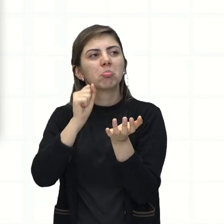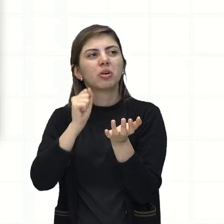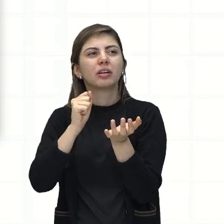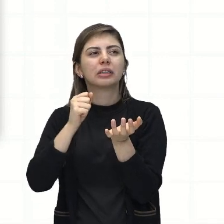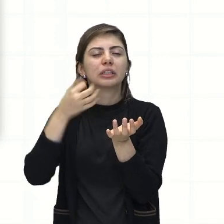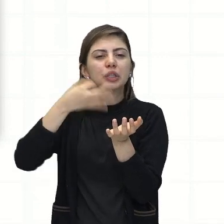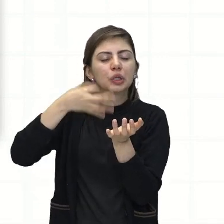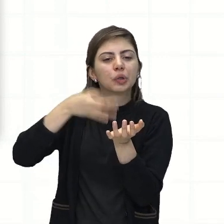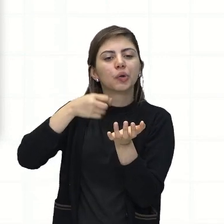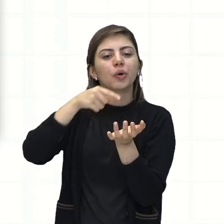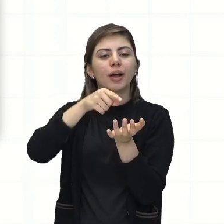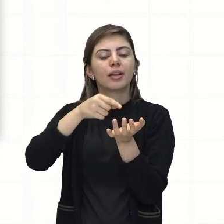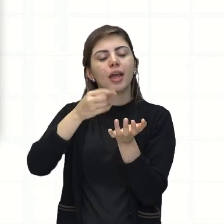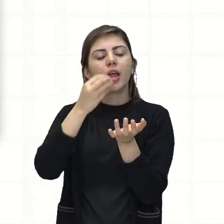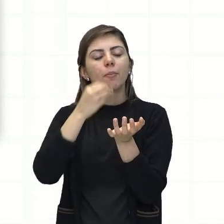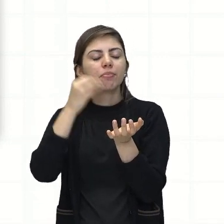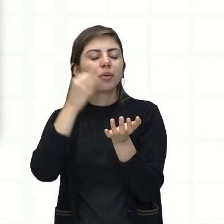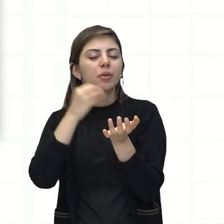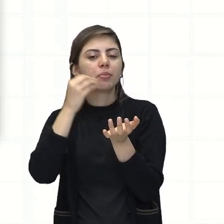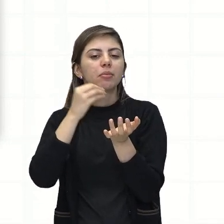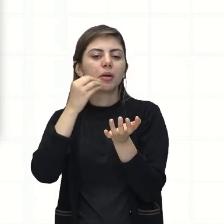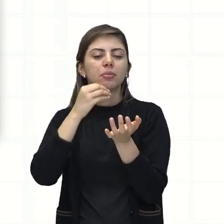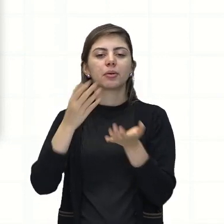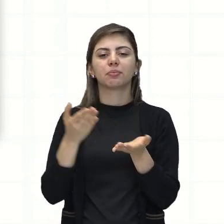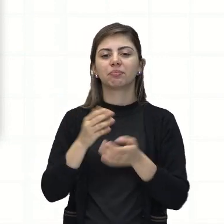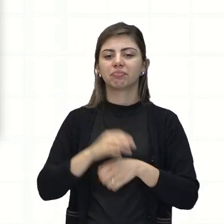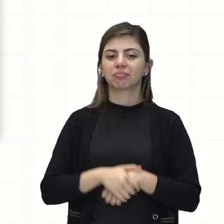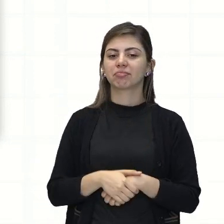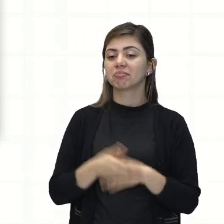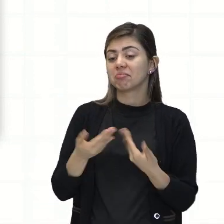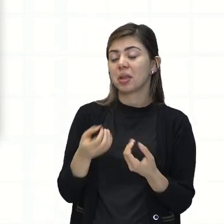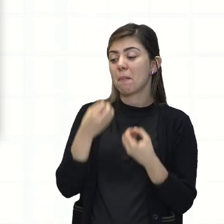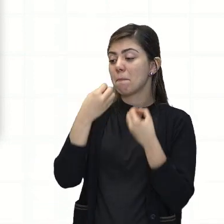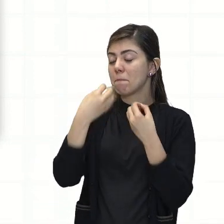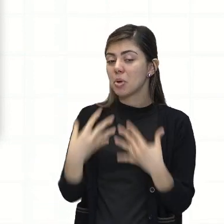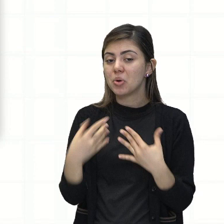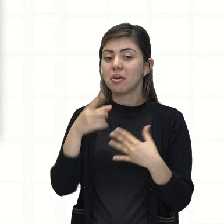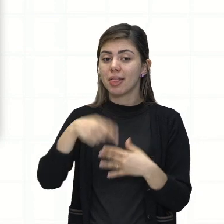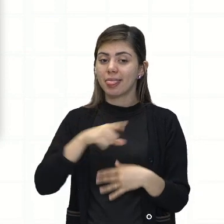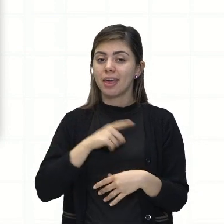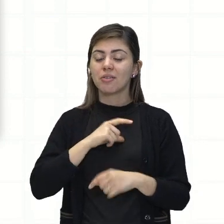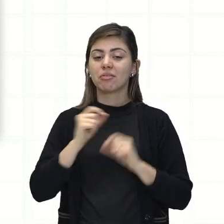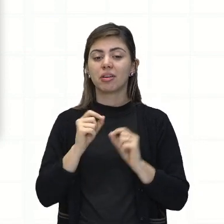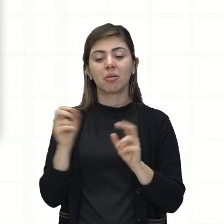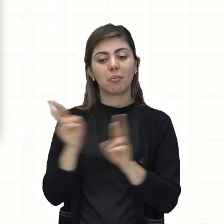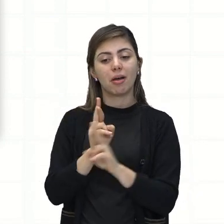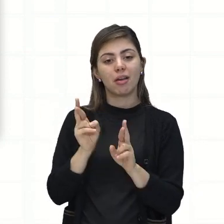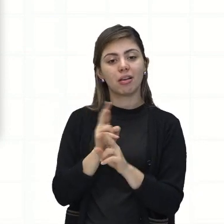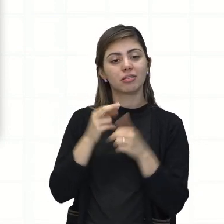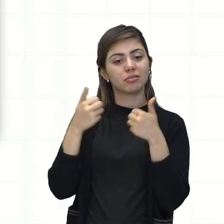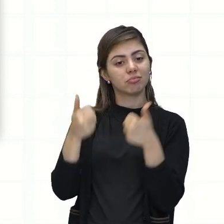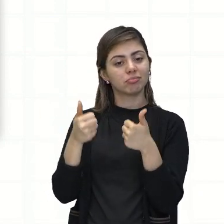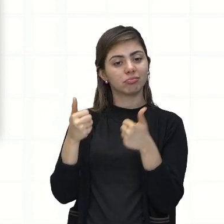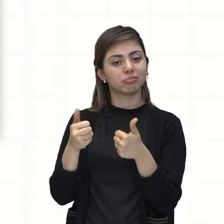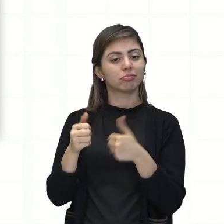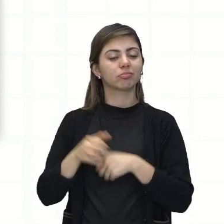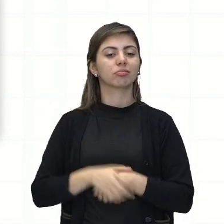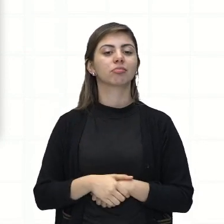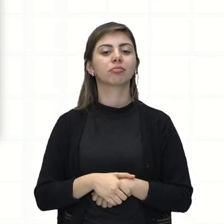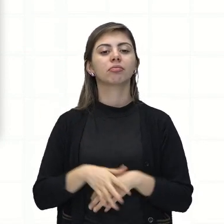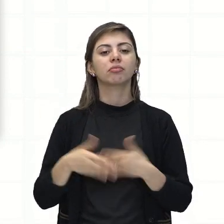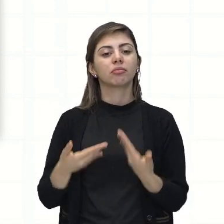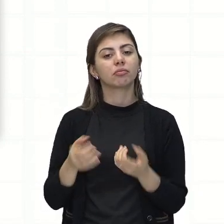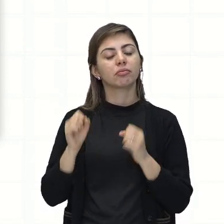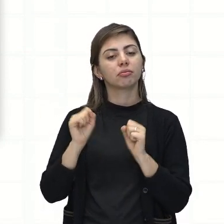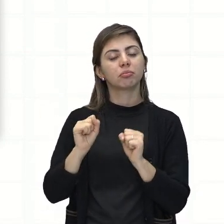do jacaré. E aí o jacaré não come esse pássaro. E aí fica tudo bem, é uma relação que pode acontecer, é uma relação que também